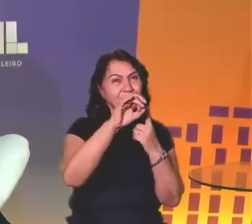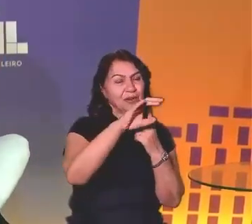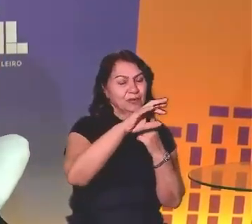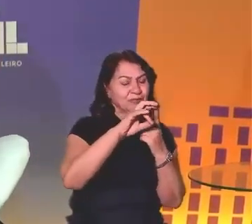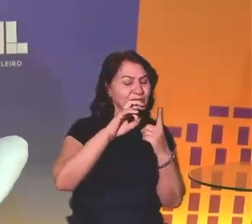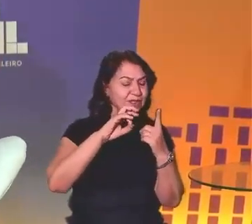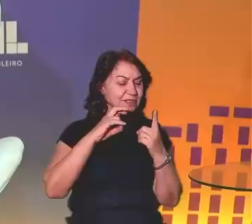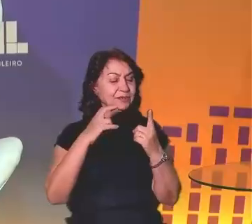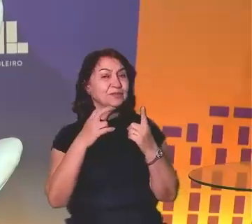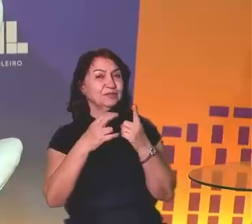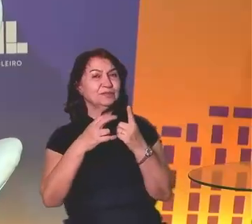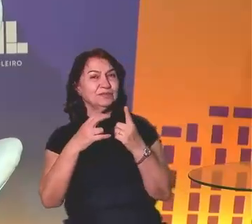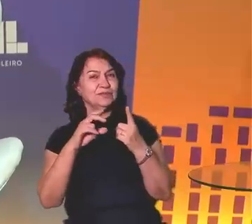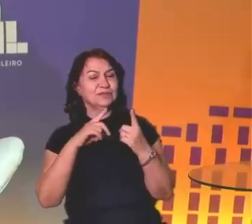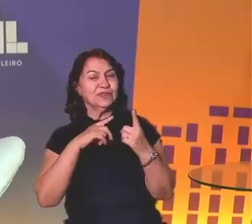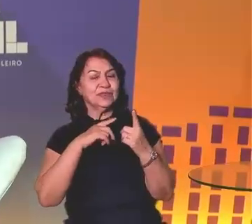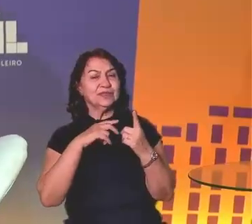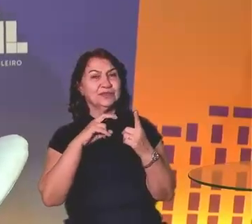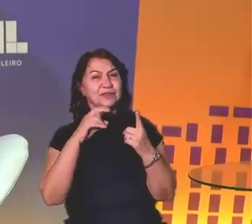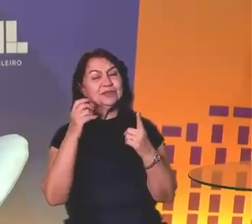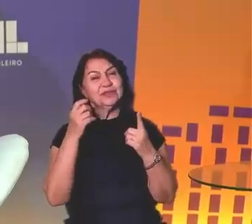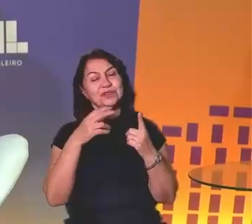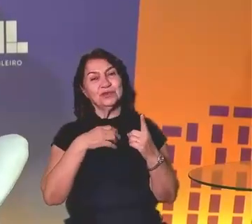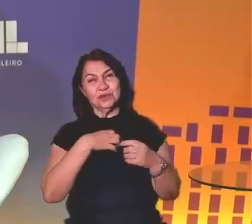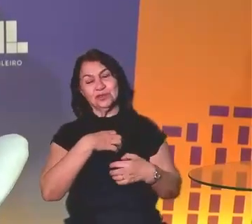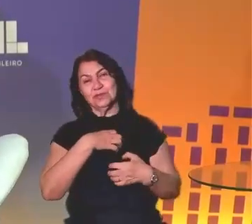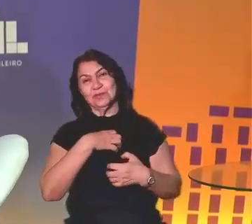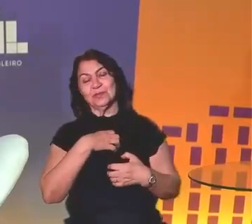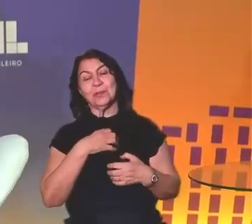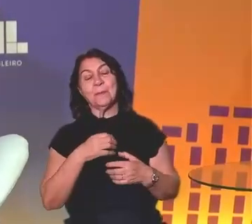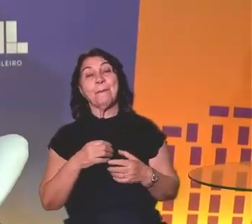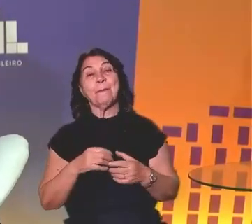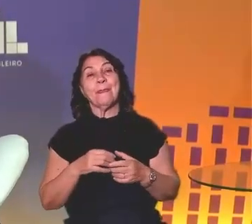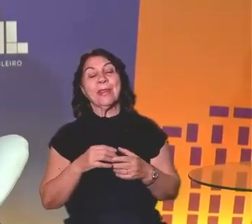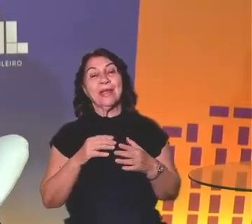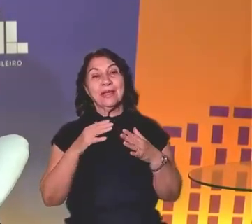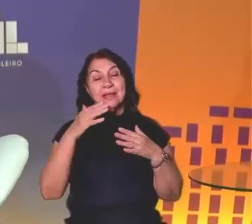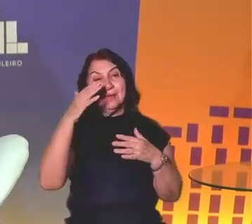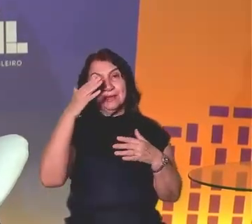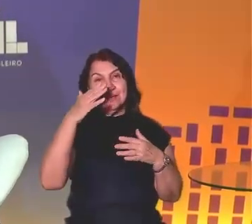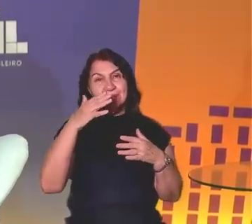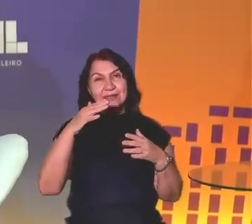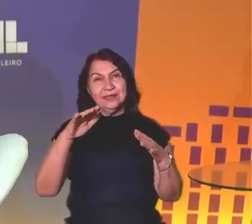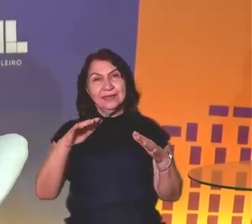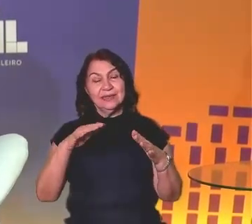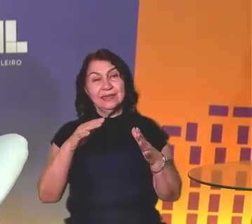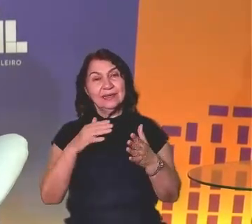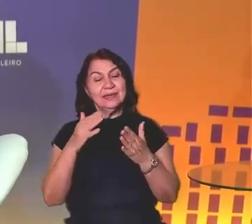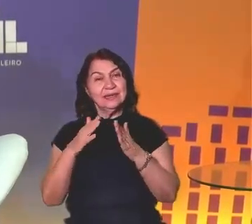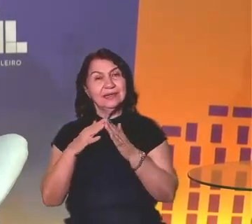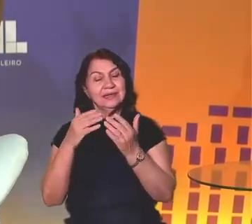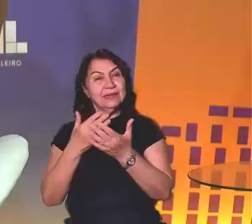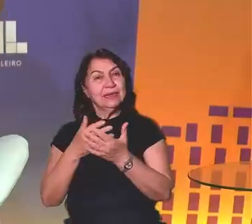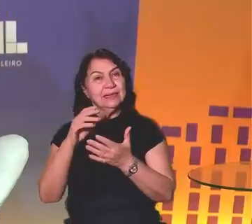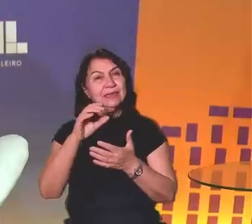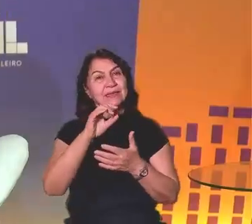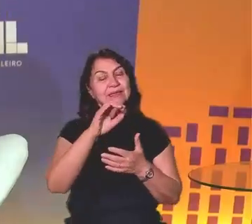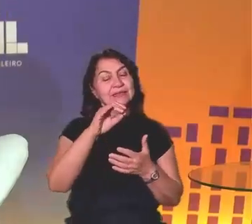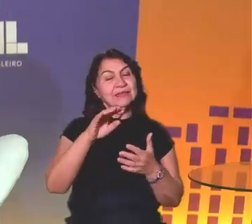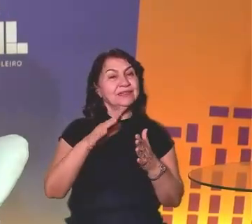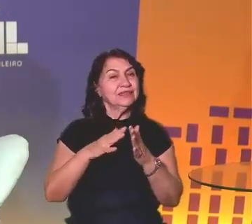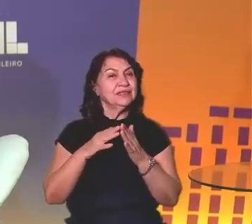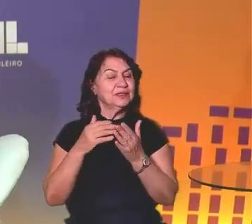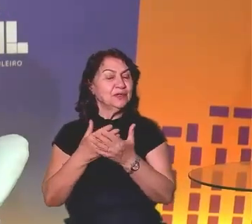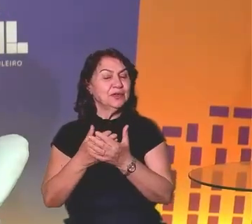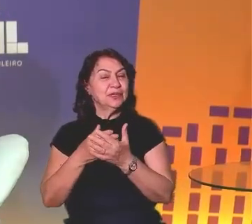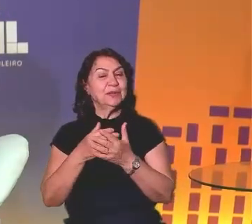autoestima deles colocam eles para trás, como se aquilo eles não pudessem falar, ou então ninguém desse atenção. E cada escola que a gente passa, a gente pede para os